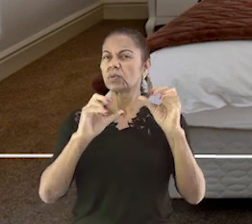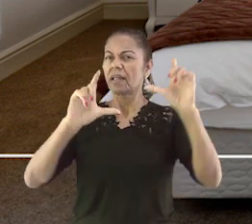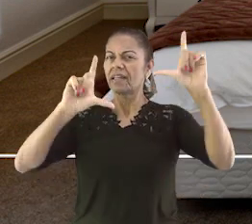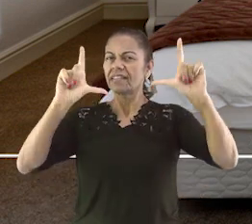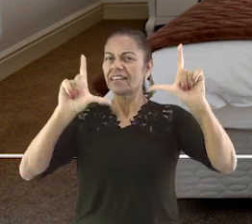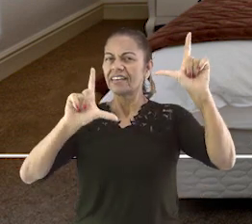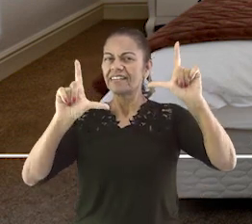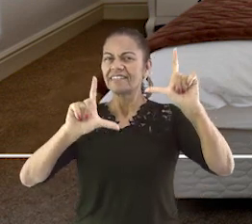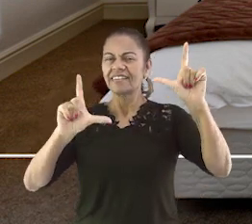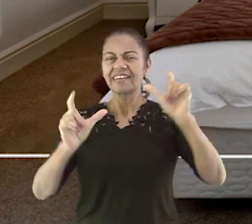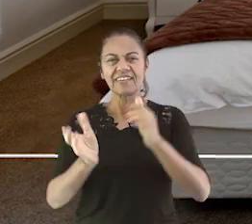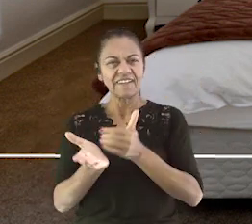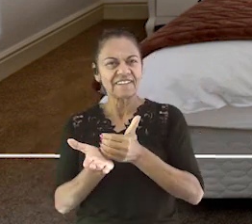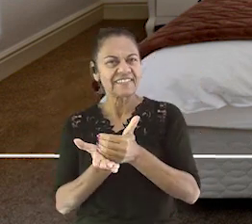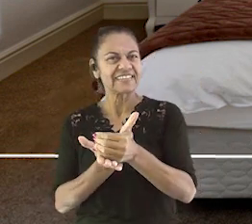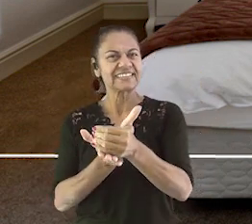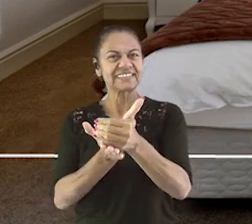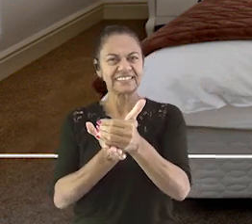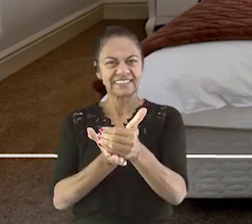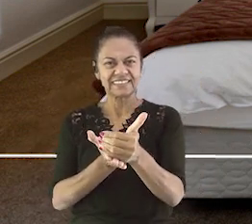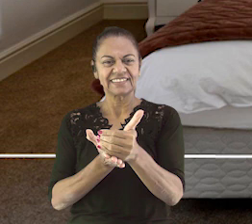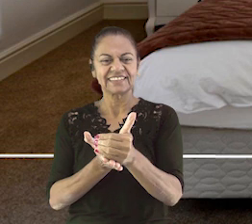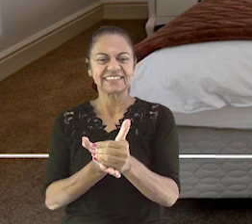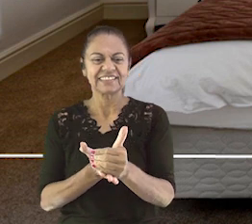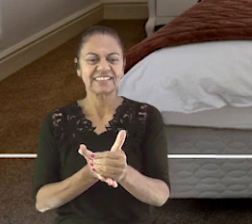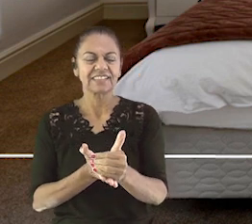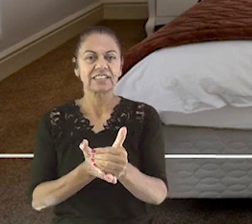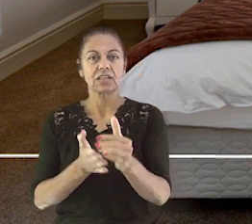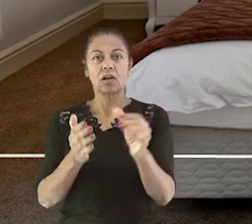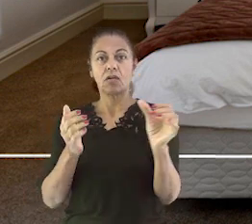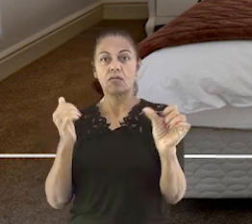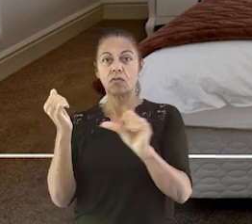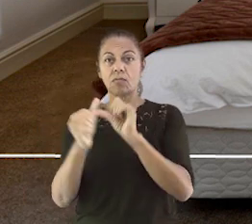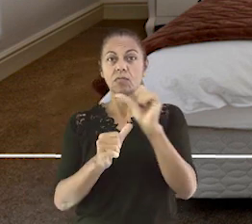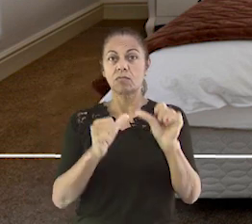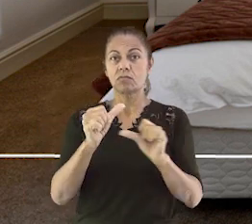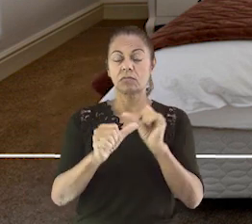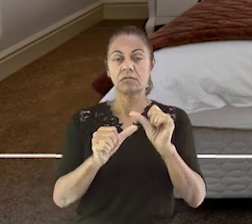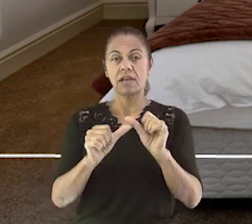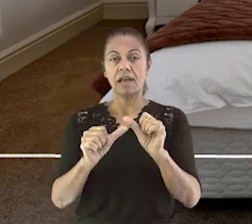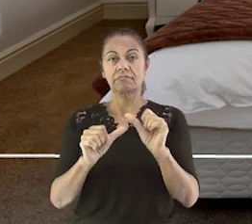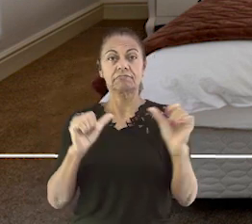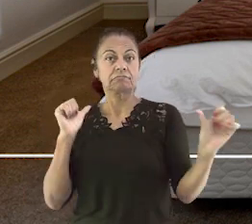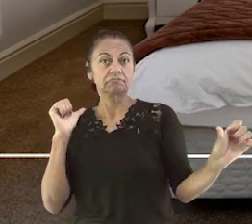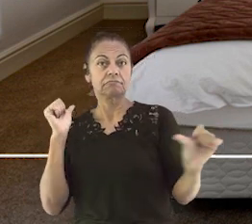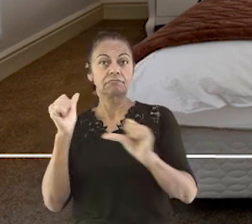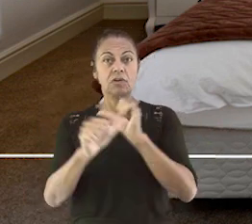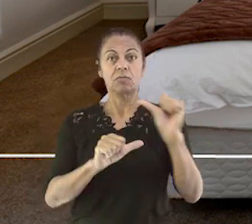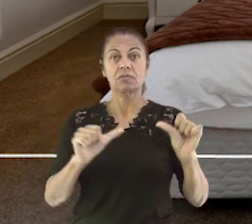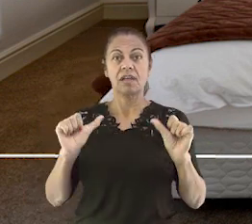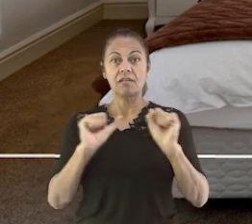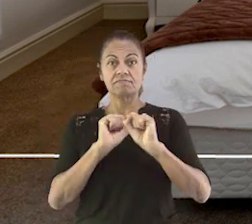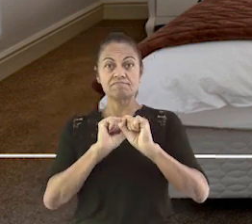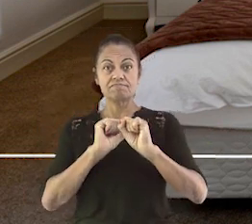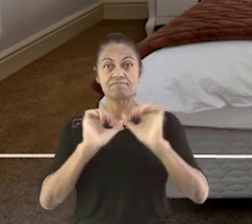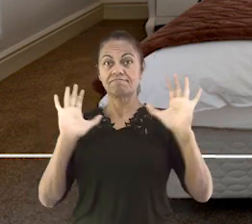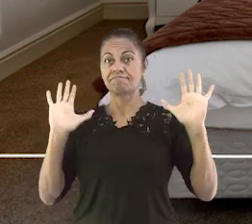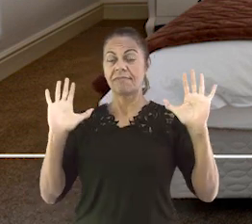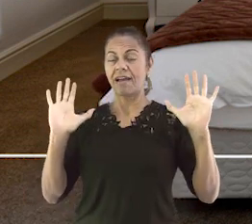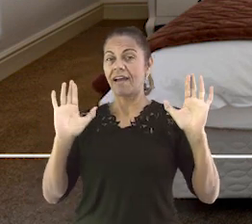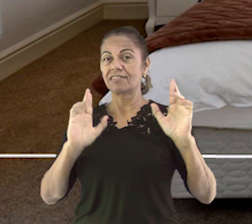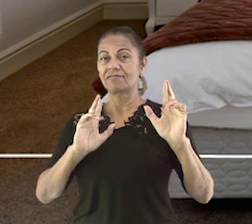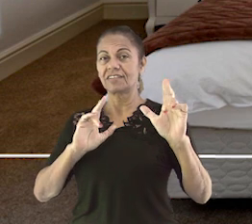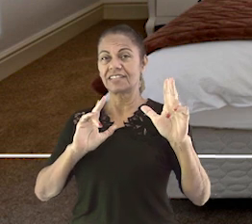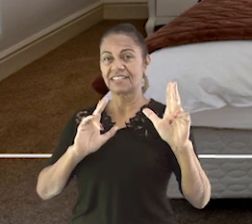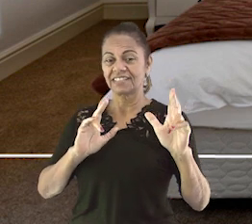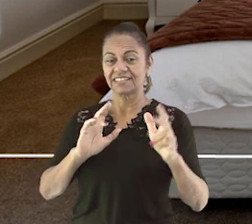está começando. Ah, eu vou mudar de cenário, porque apresentar o programa de hoje